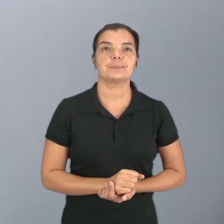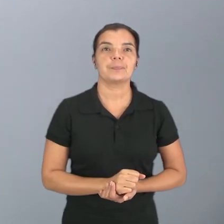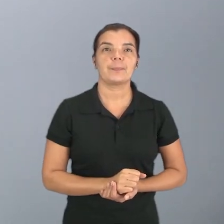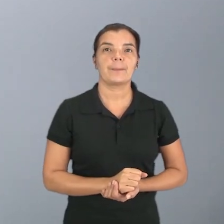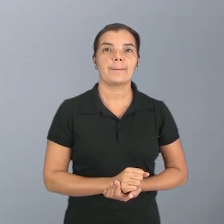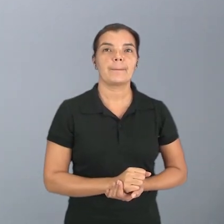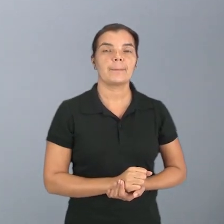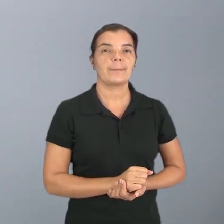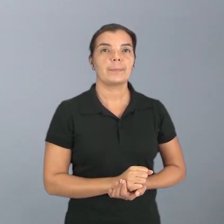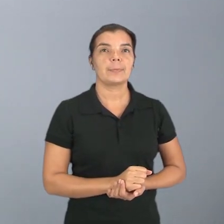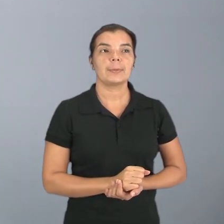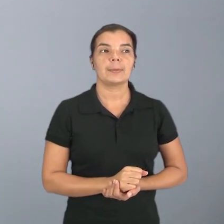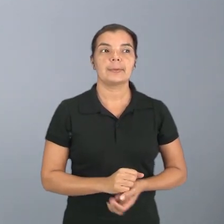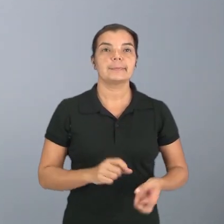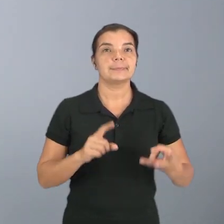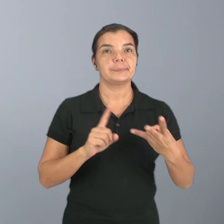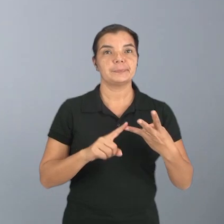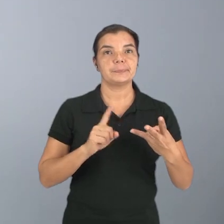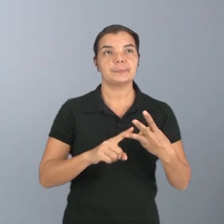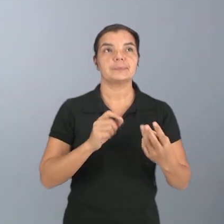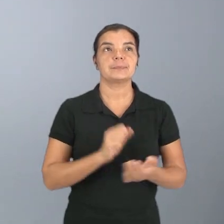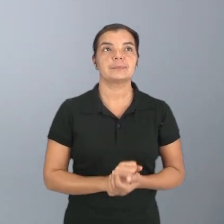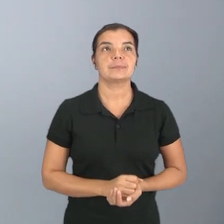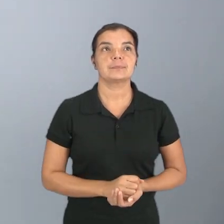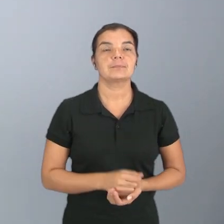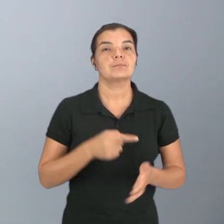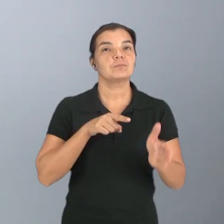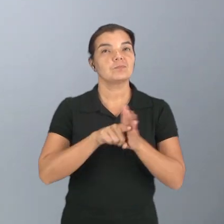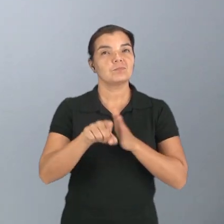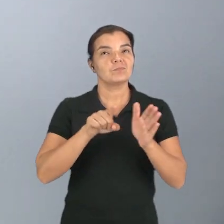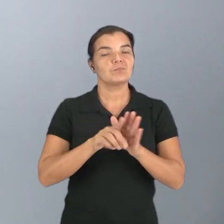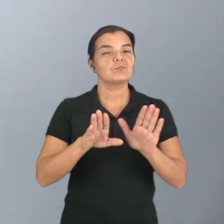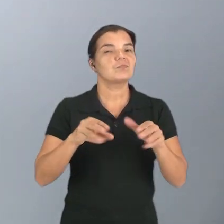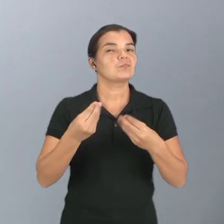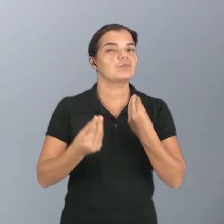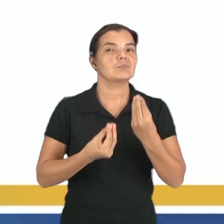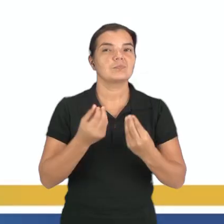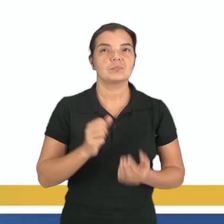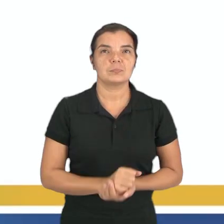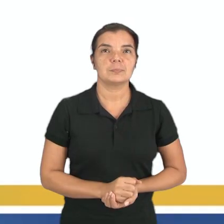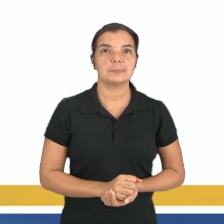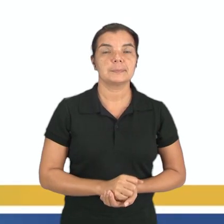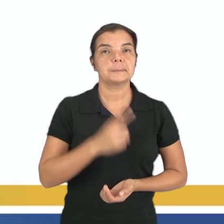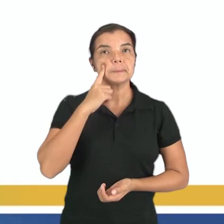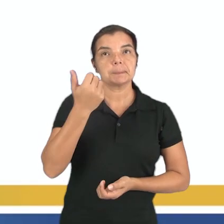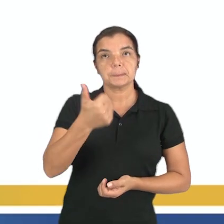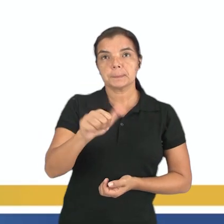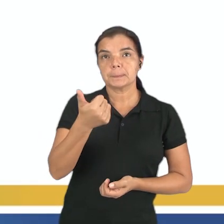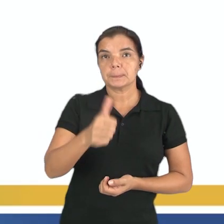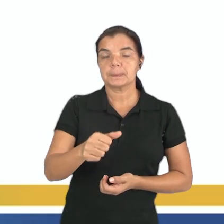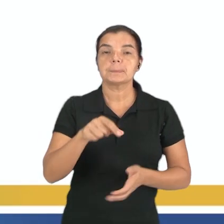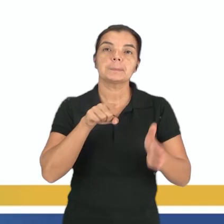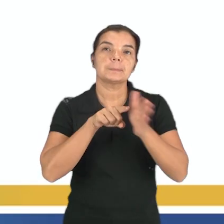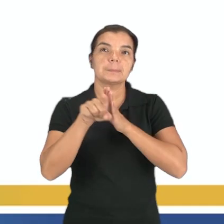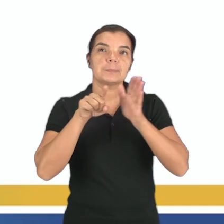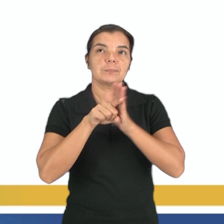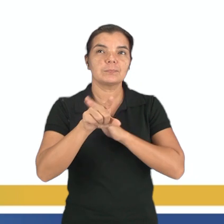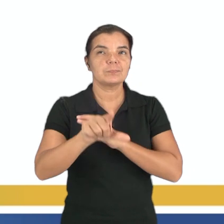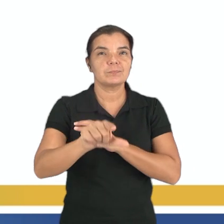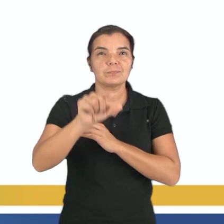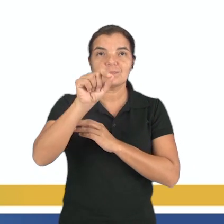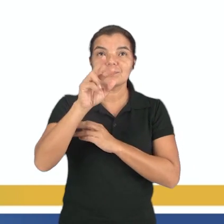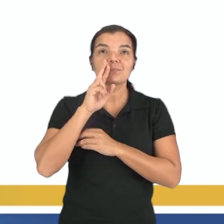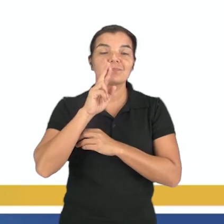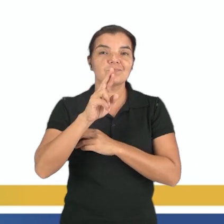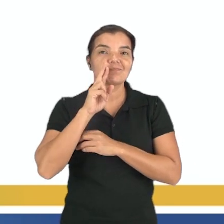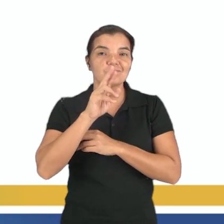Na questão 3, já perguntava para vocês o seguinte: Analise as alternativas e marque